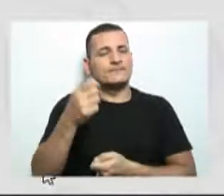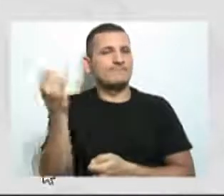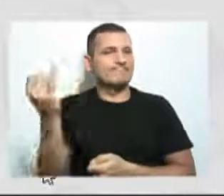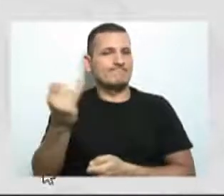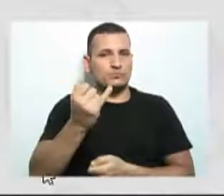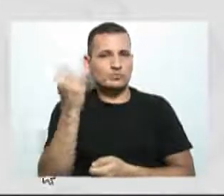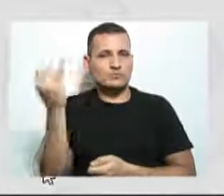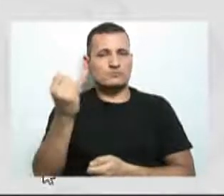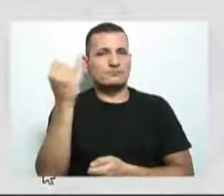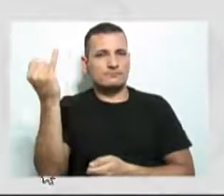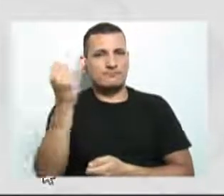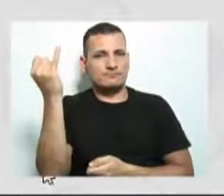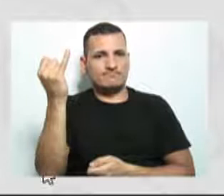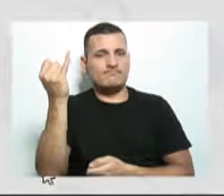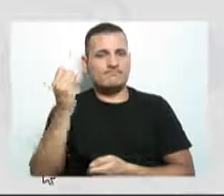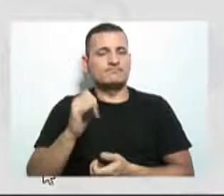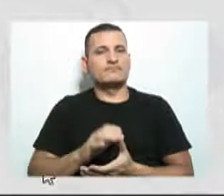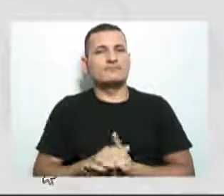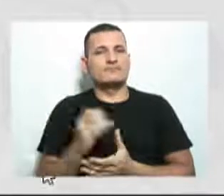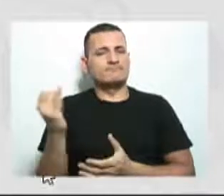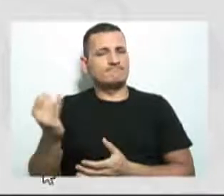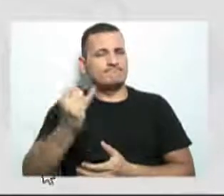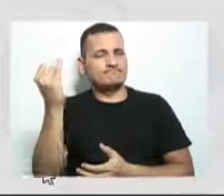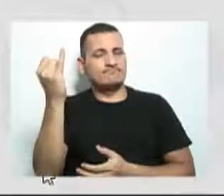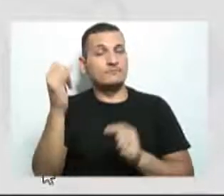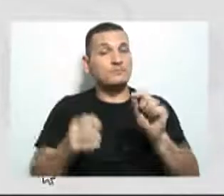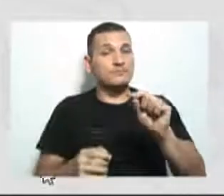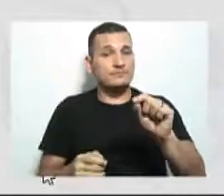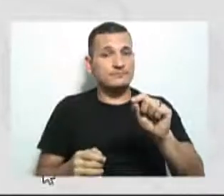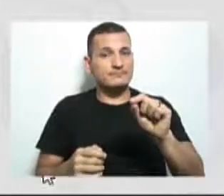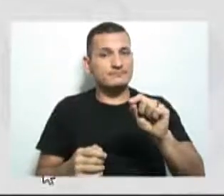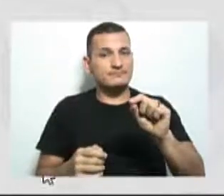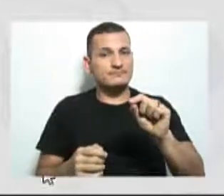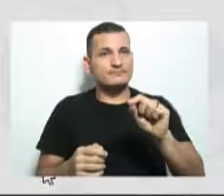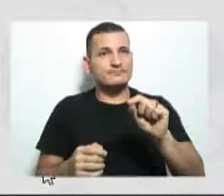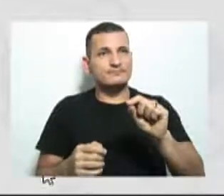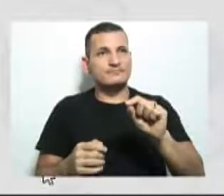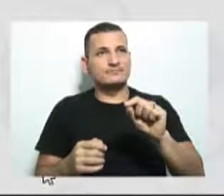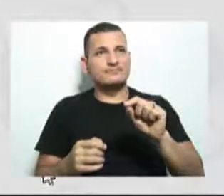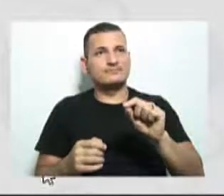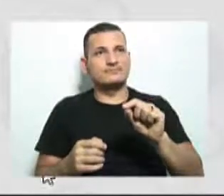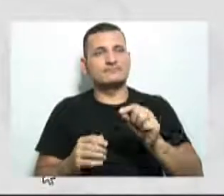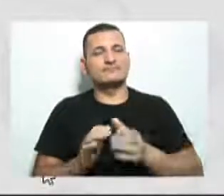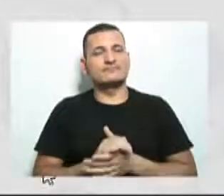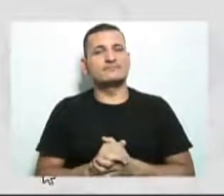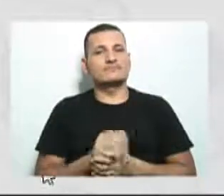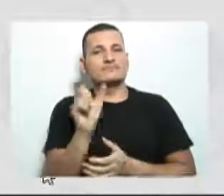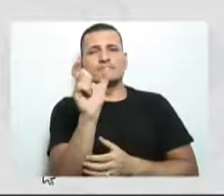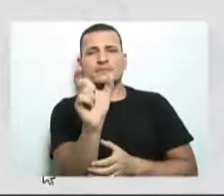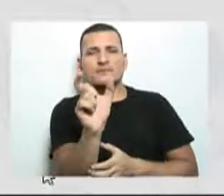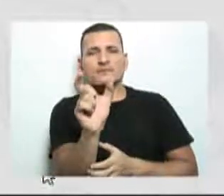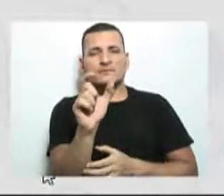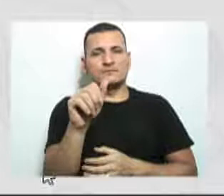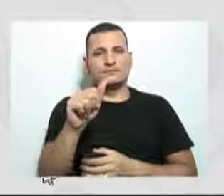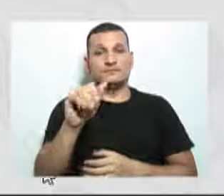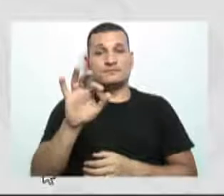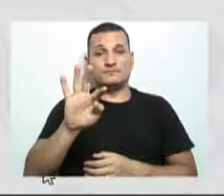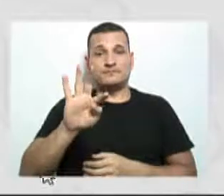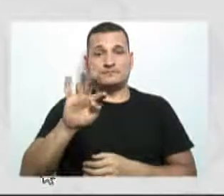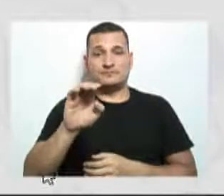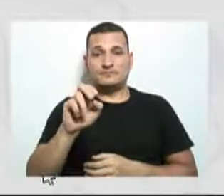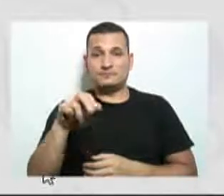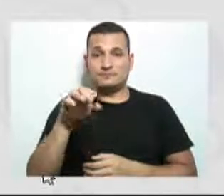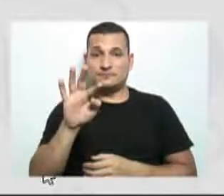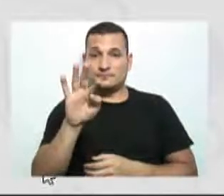importante, né? É muito importante ficar o quê? Ficar o quê? Olha aí, grifa essa palavrinha aí, ficar atento aos processos,